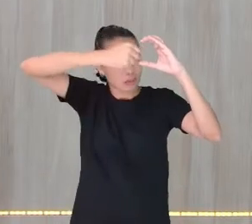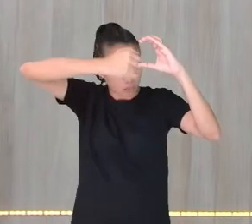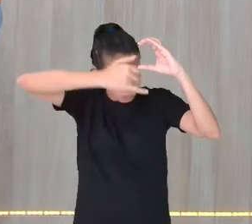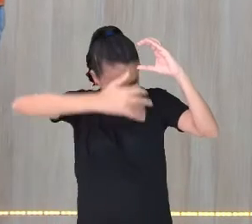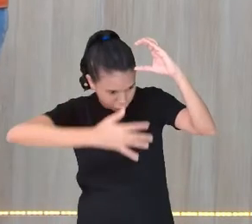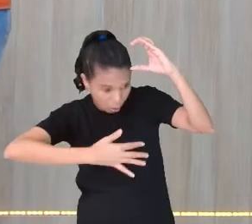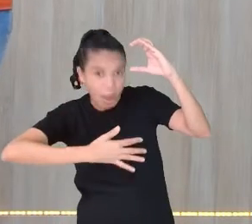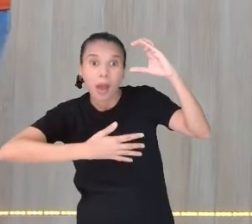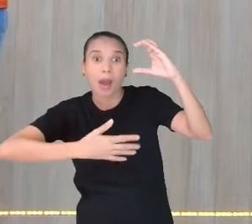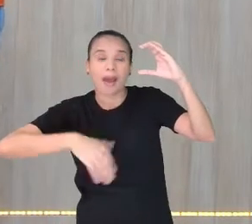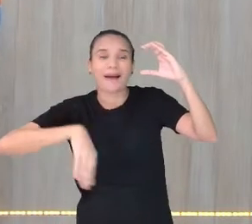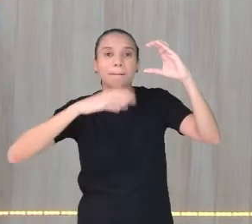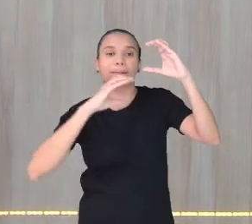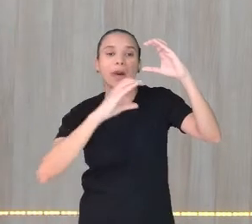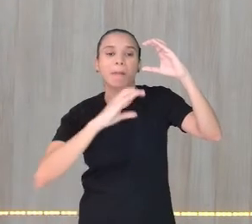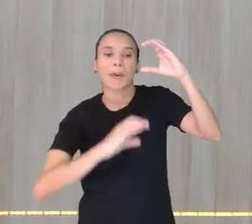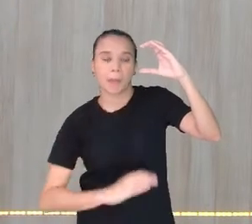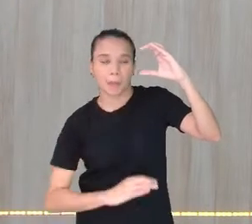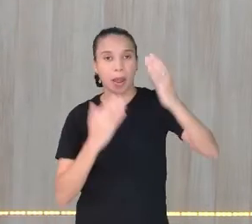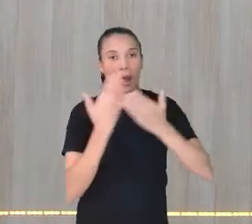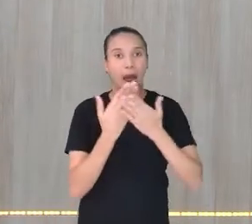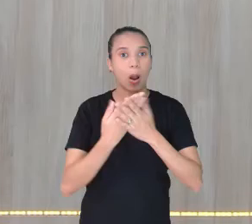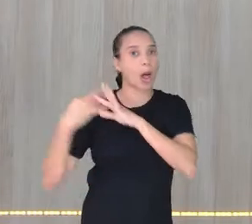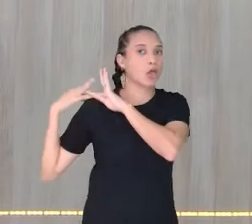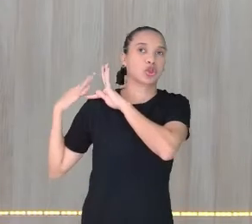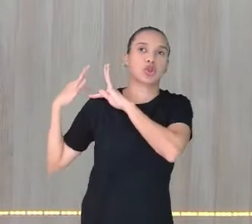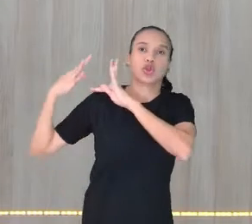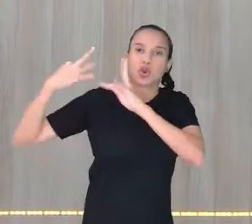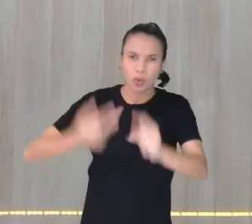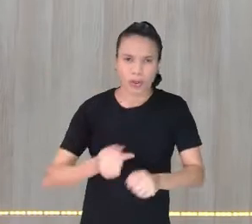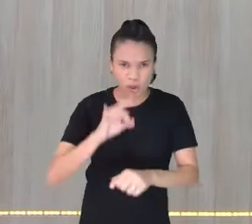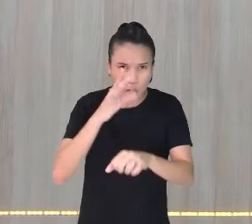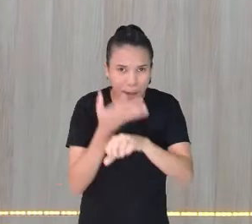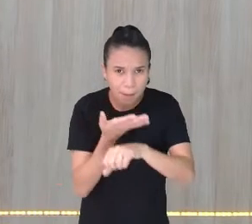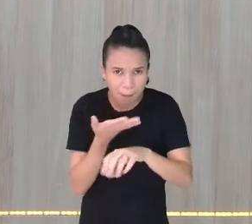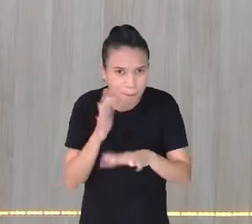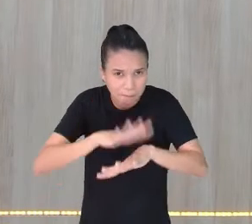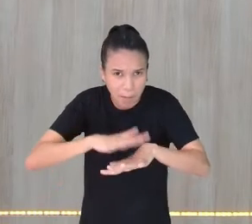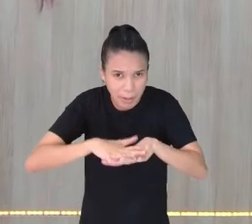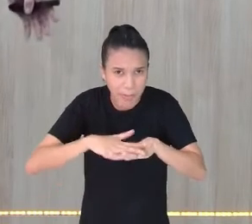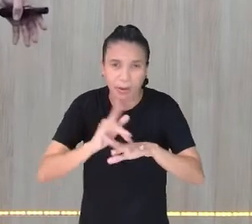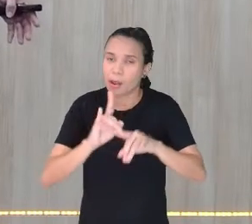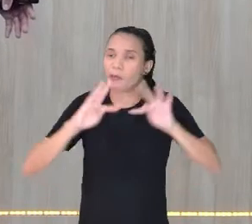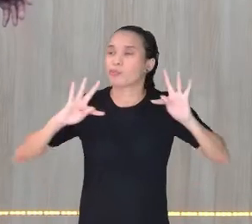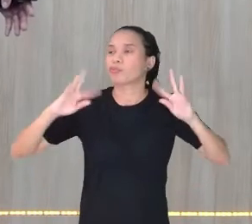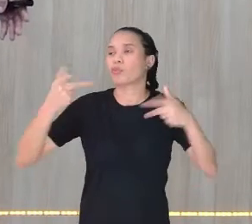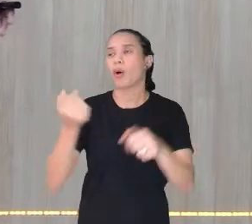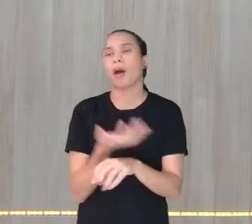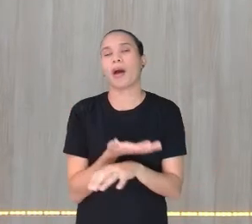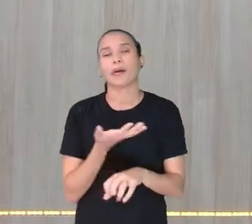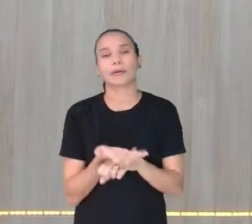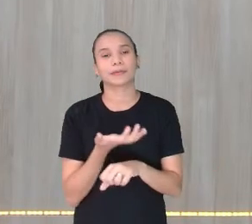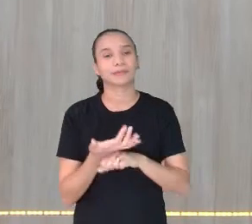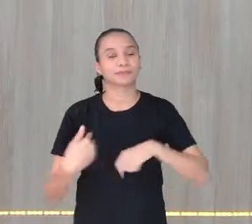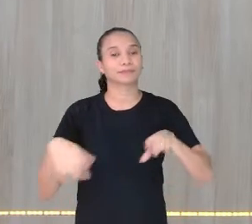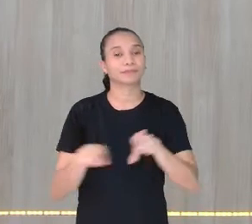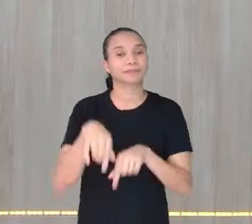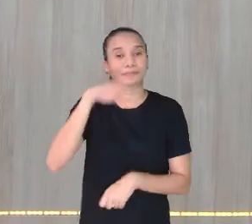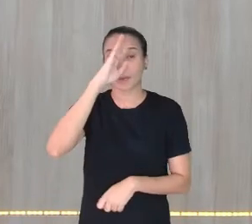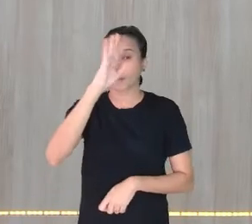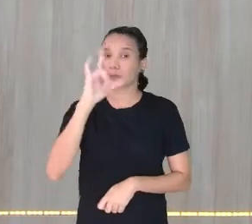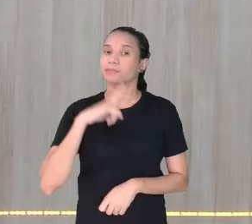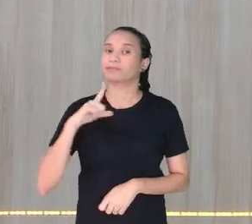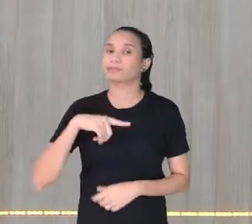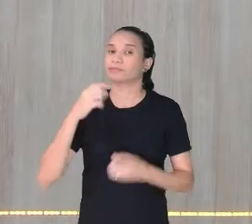as aulas por ordem cronológica, não só de matemática, mas também de todas as outras disciplinas. E o principal